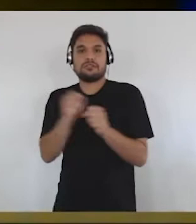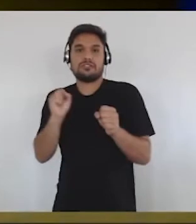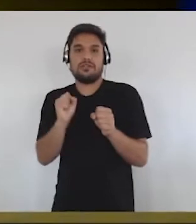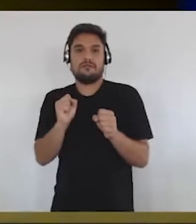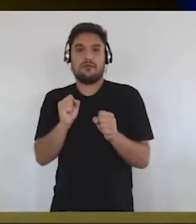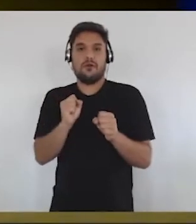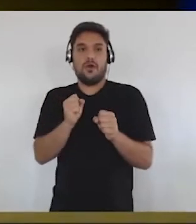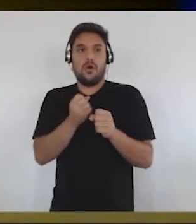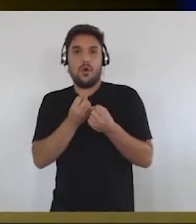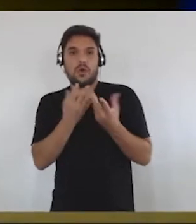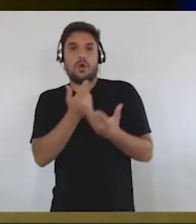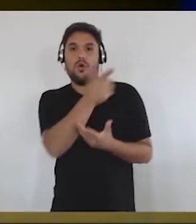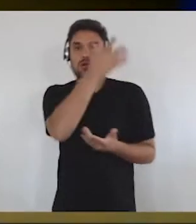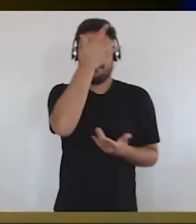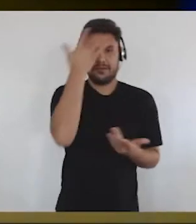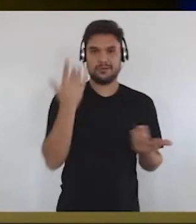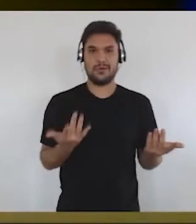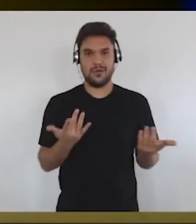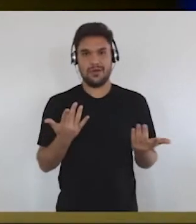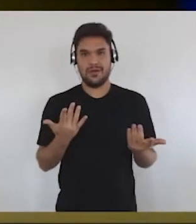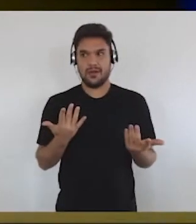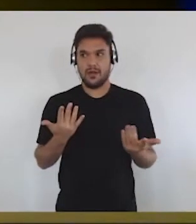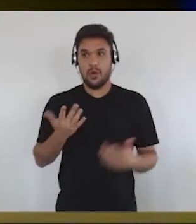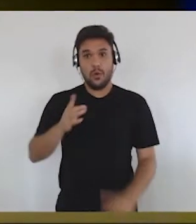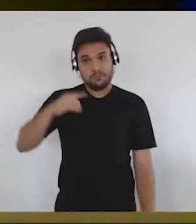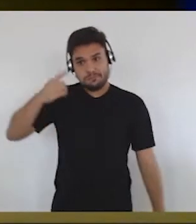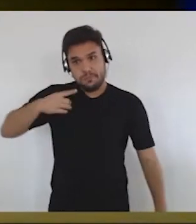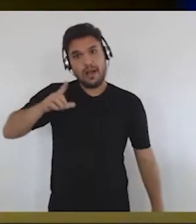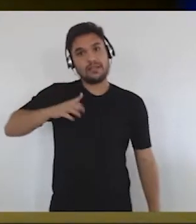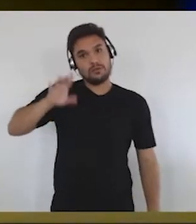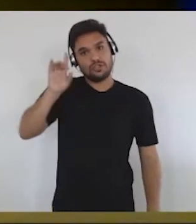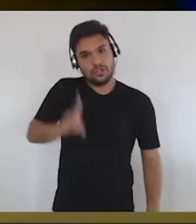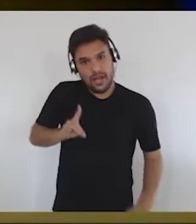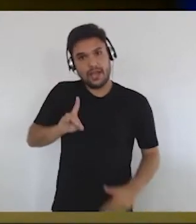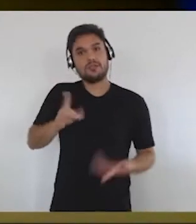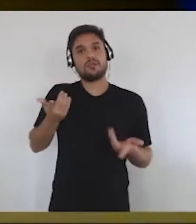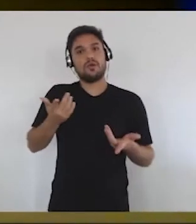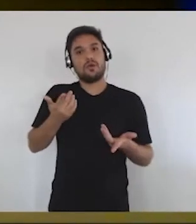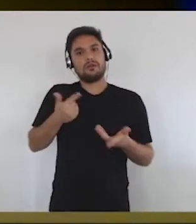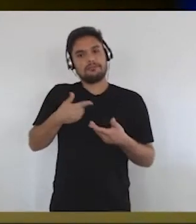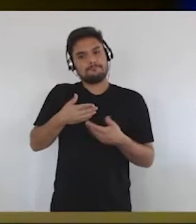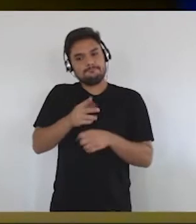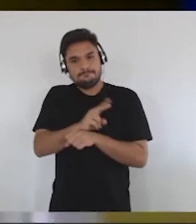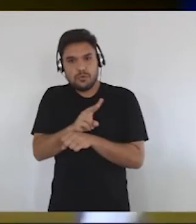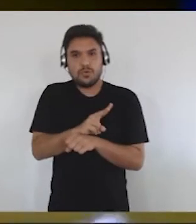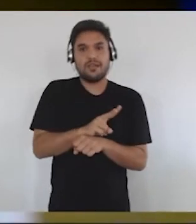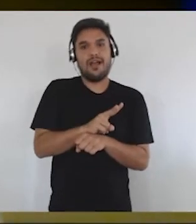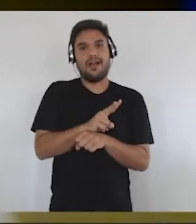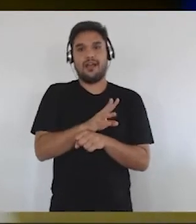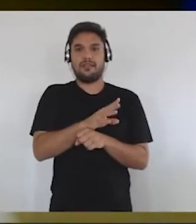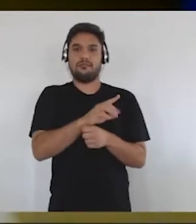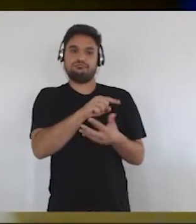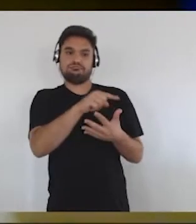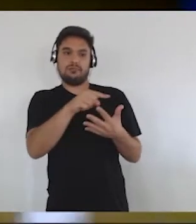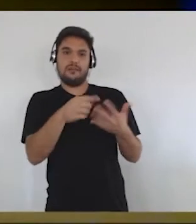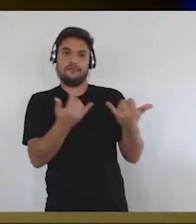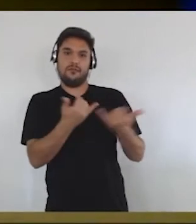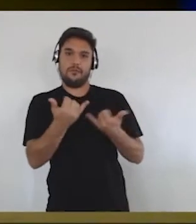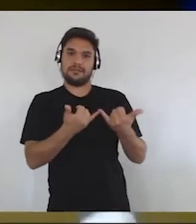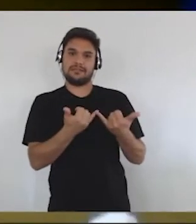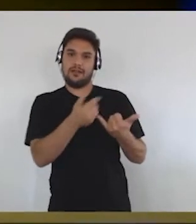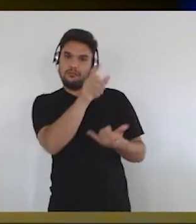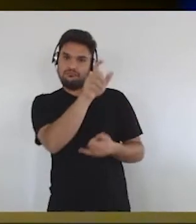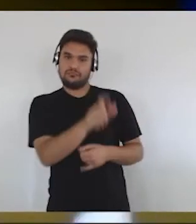si, tendo os advogados o dever constitucional de conferir-lhes o mais profundo zelo. E, para além disso, o